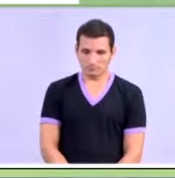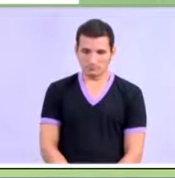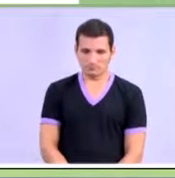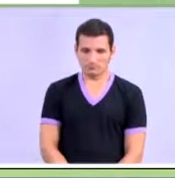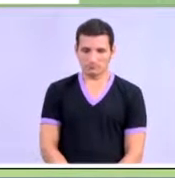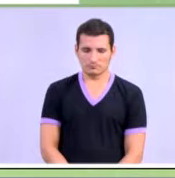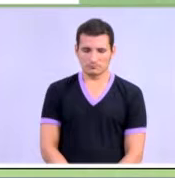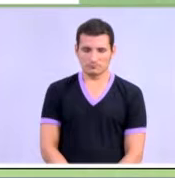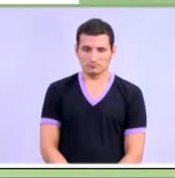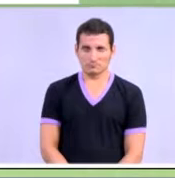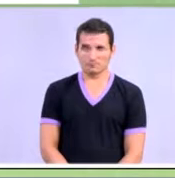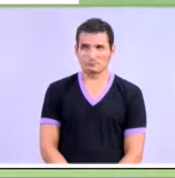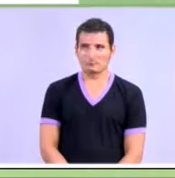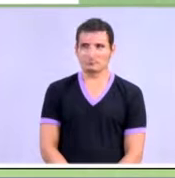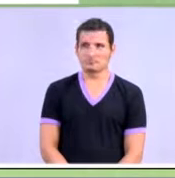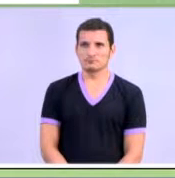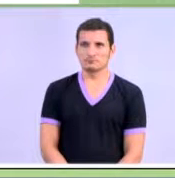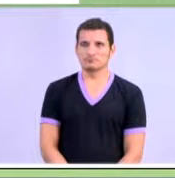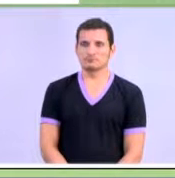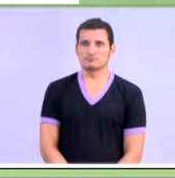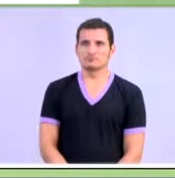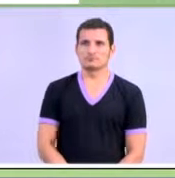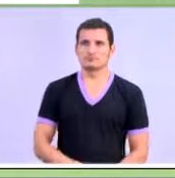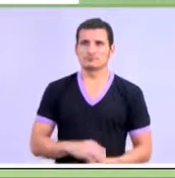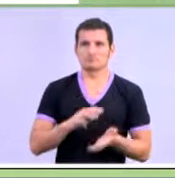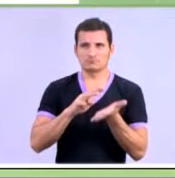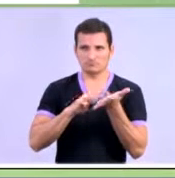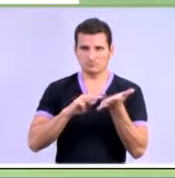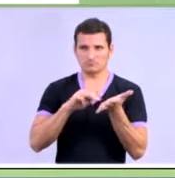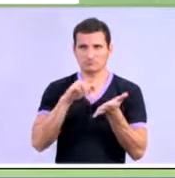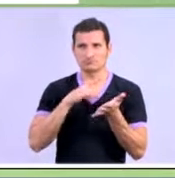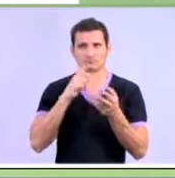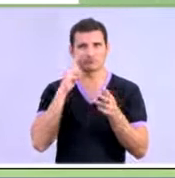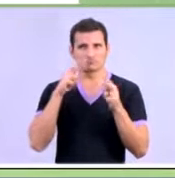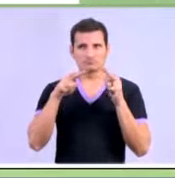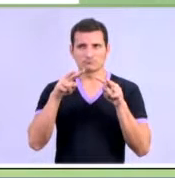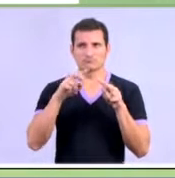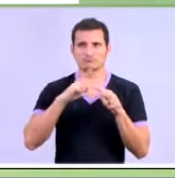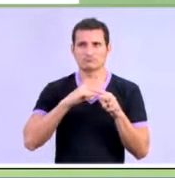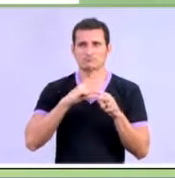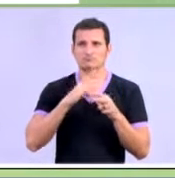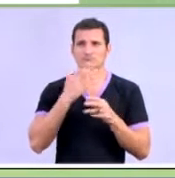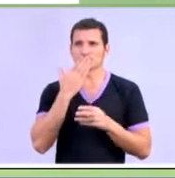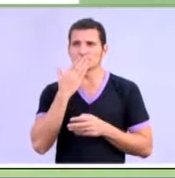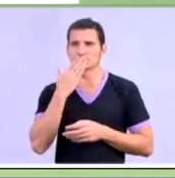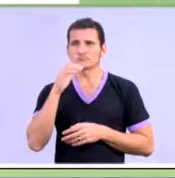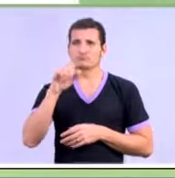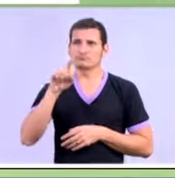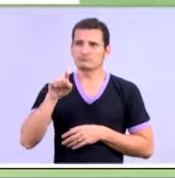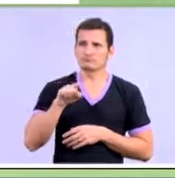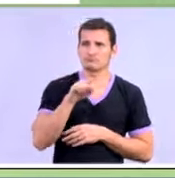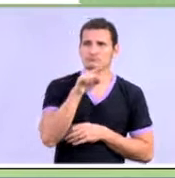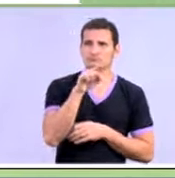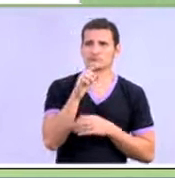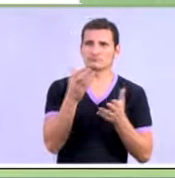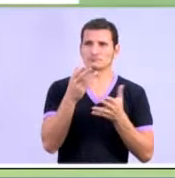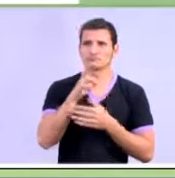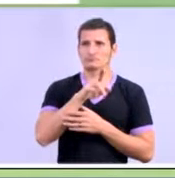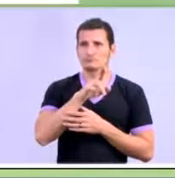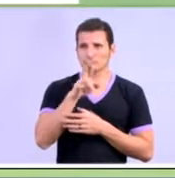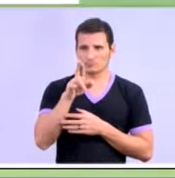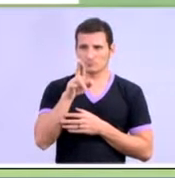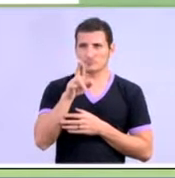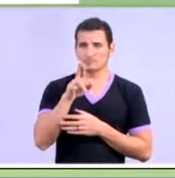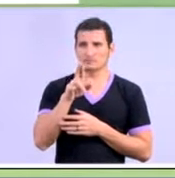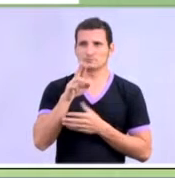O método, ele tem uma visibilidade, ele tem o tipo de retorno. Agora, o mais importante, o nome do método.